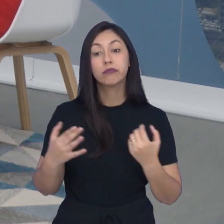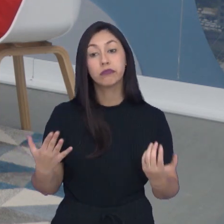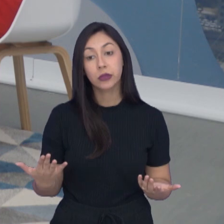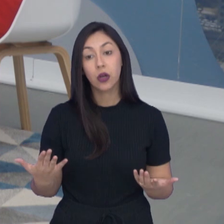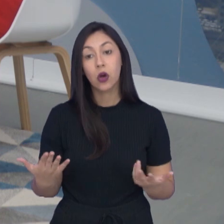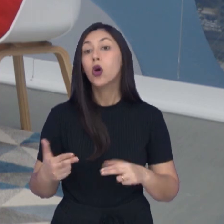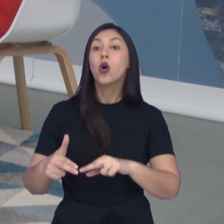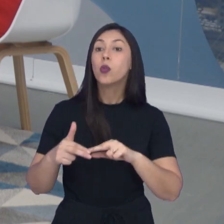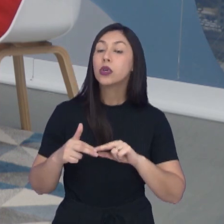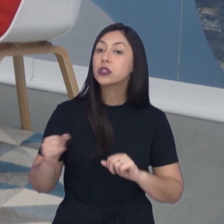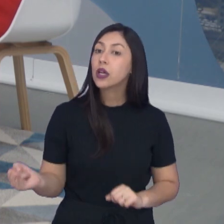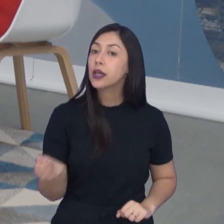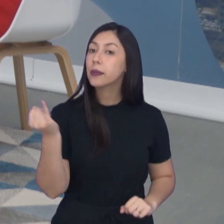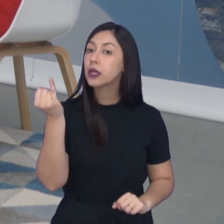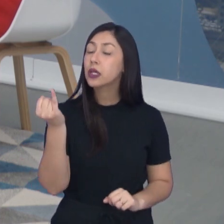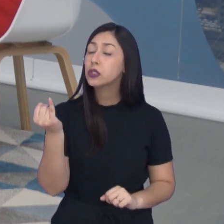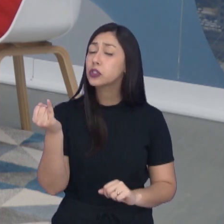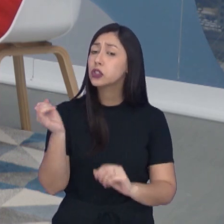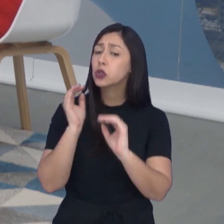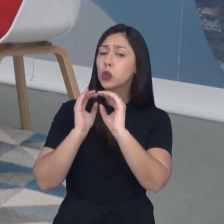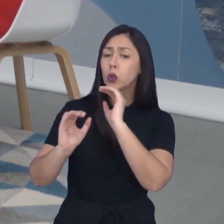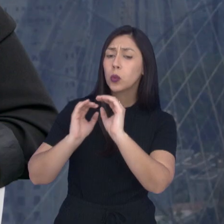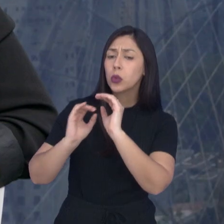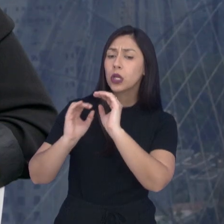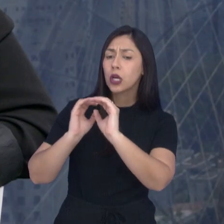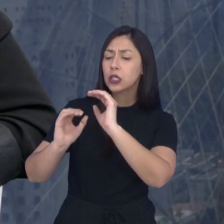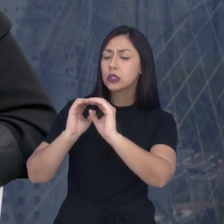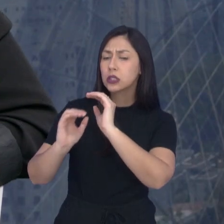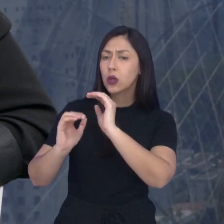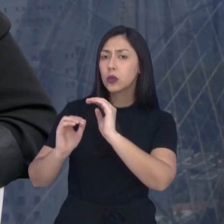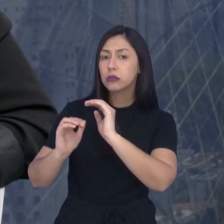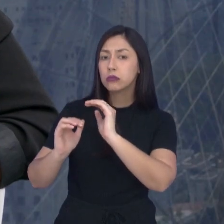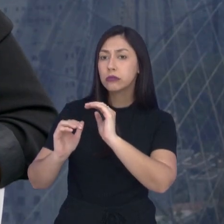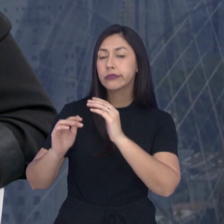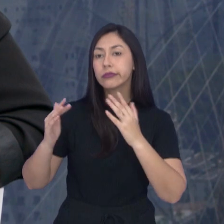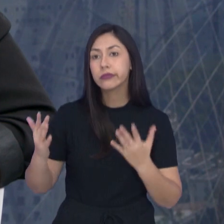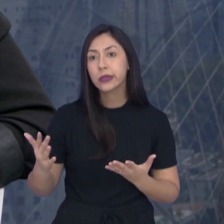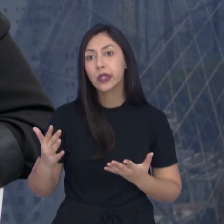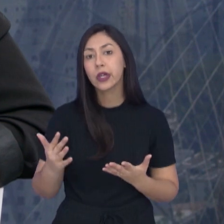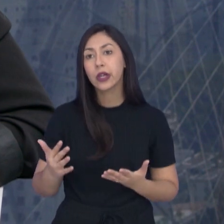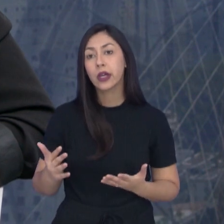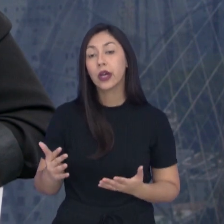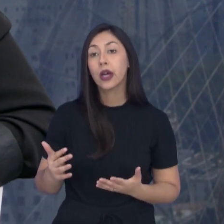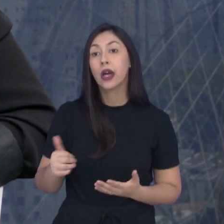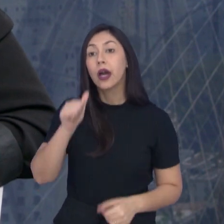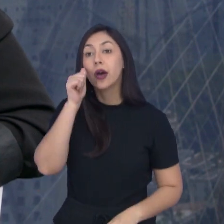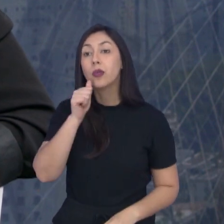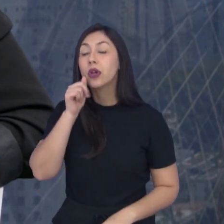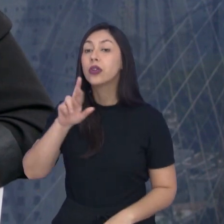E por isso é importante a comunicação. Importante que a mulher, a colega do Recursos Humanos estava falando da